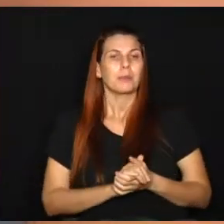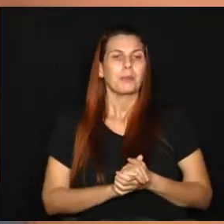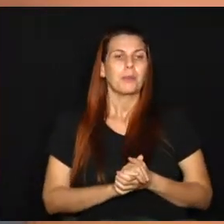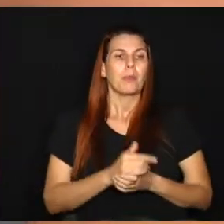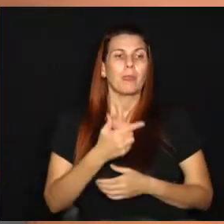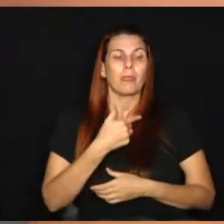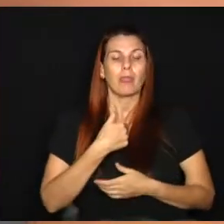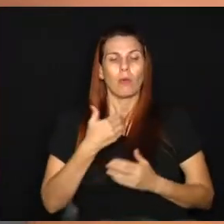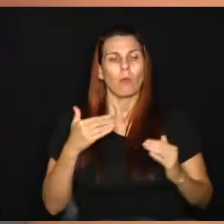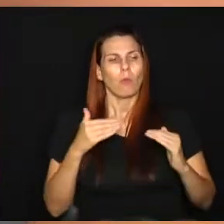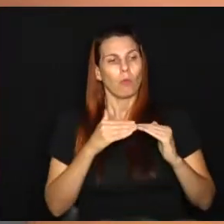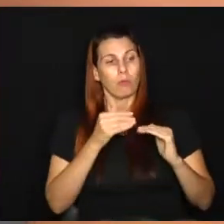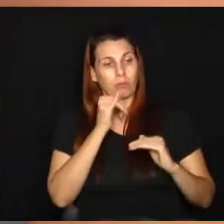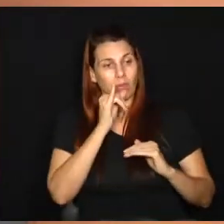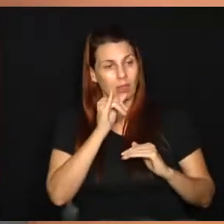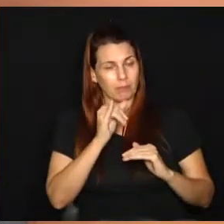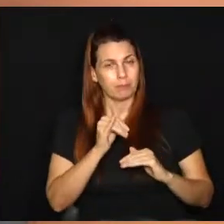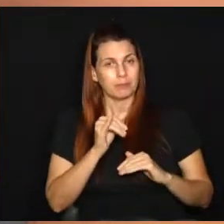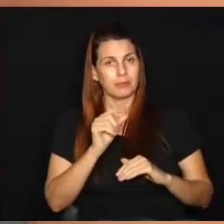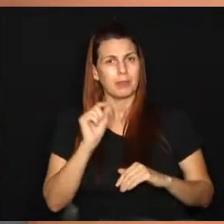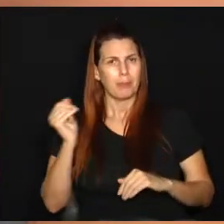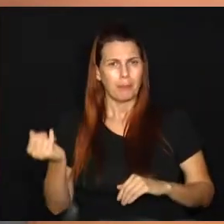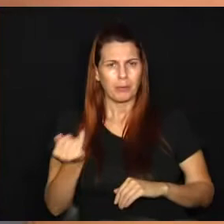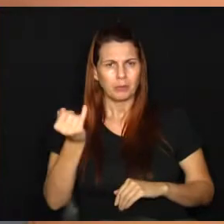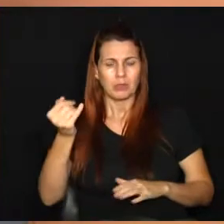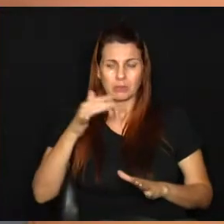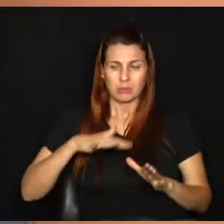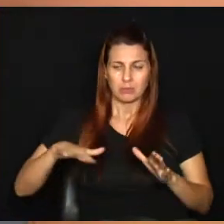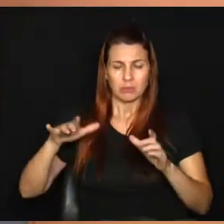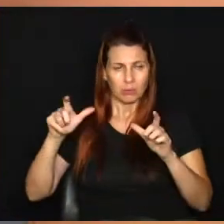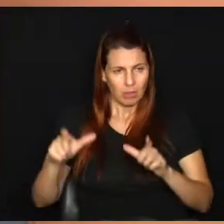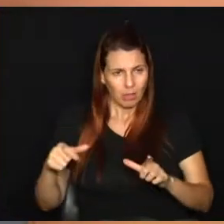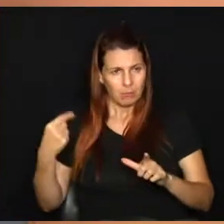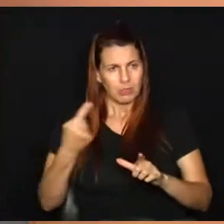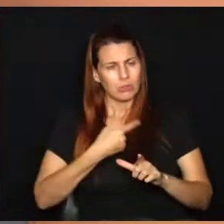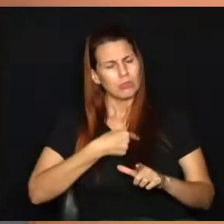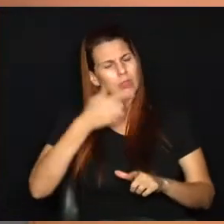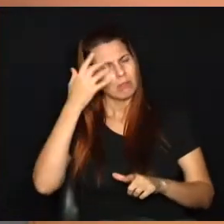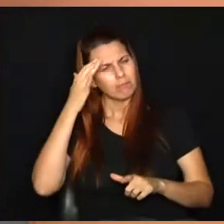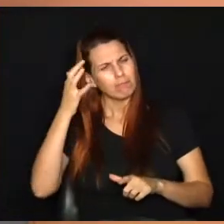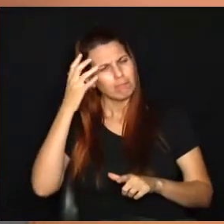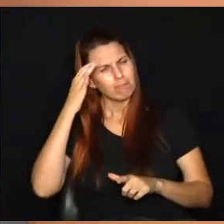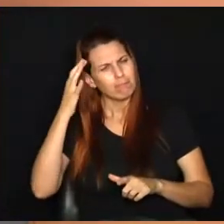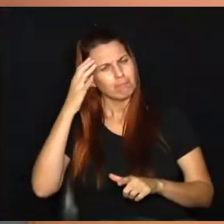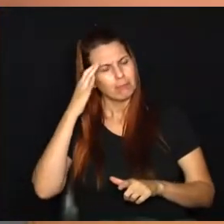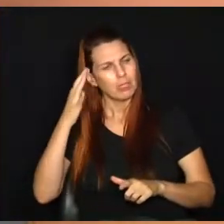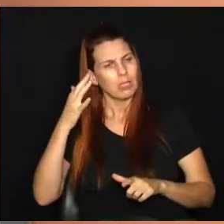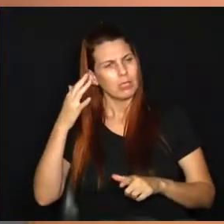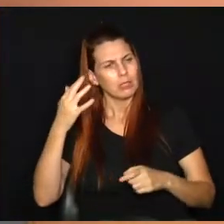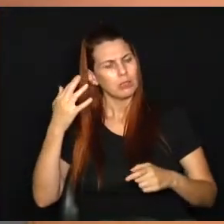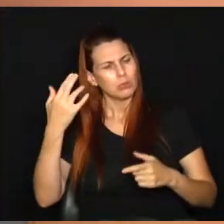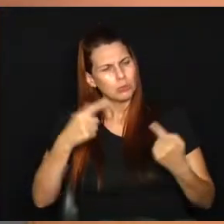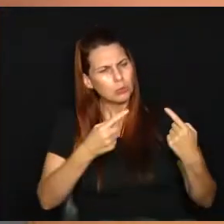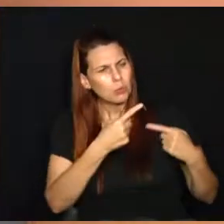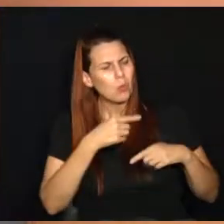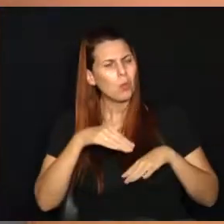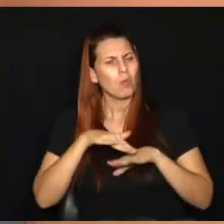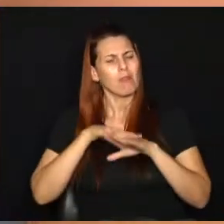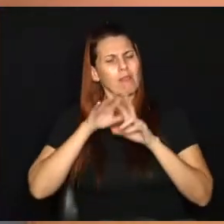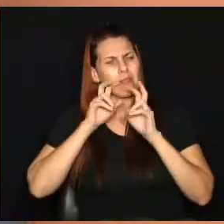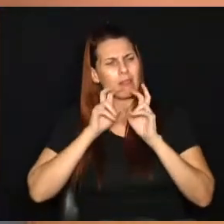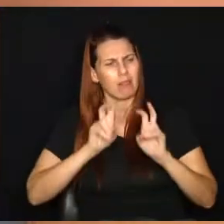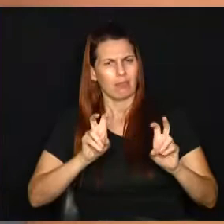queria dizer que é muito importante esse espaço para a gente estar refletindo e discutindo e dando